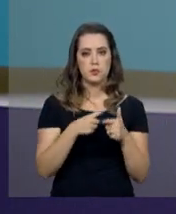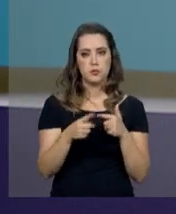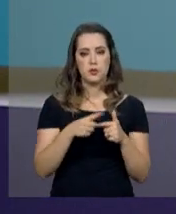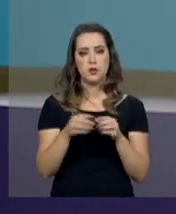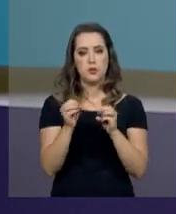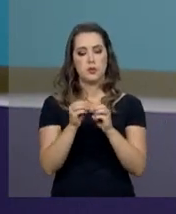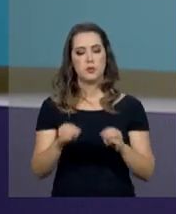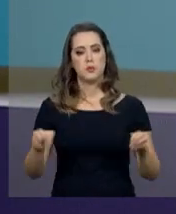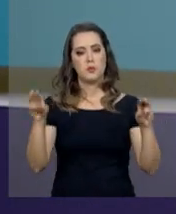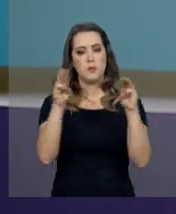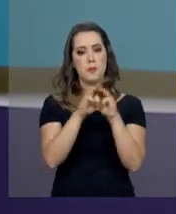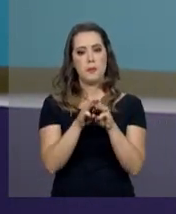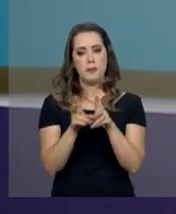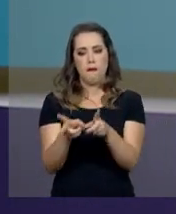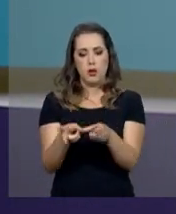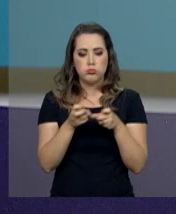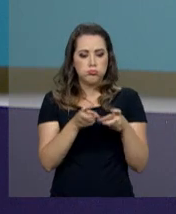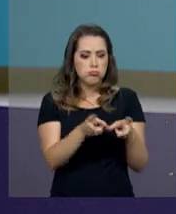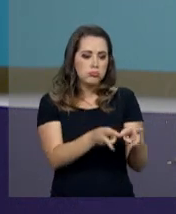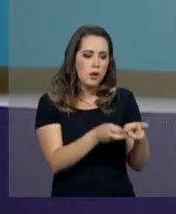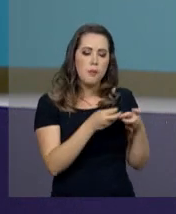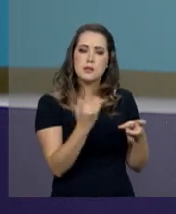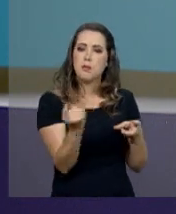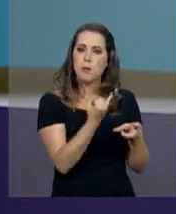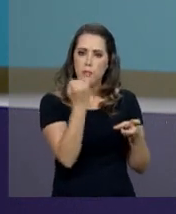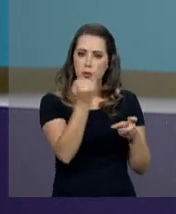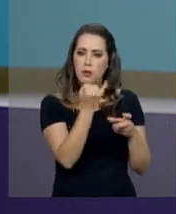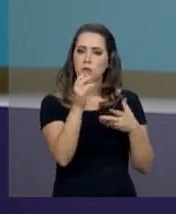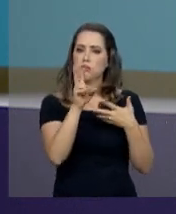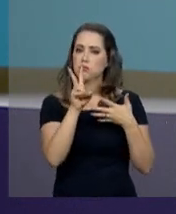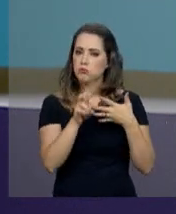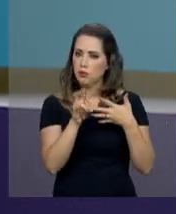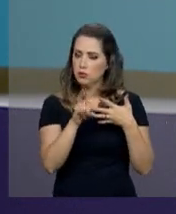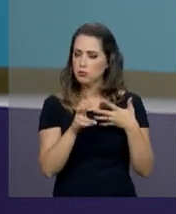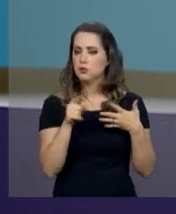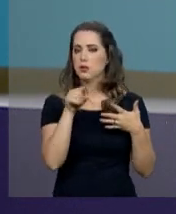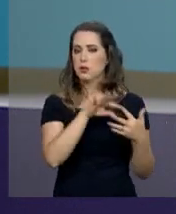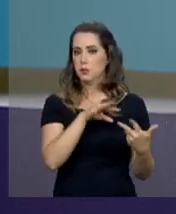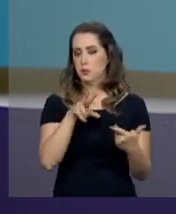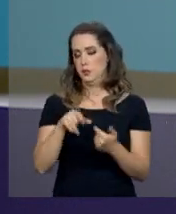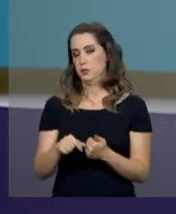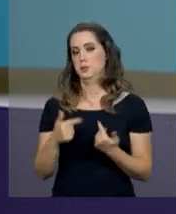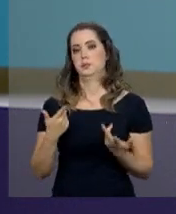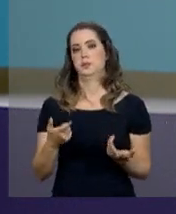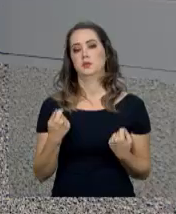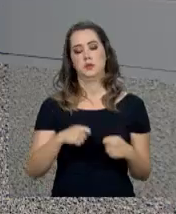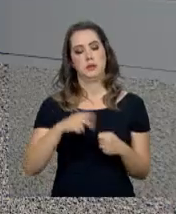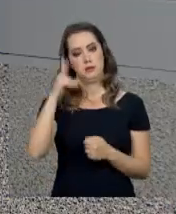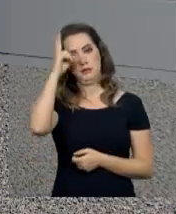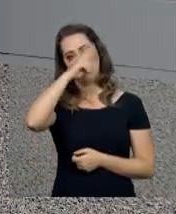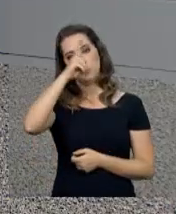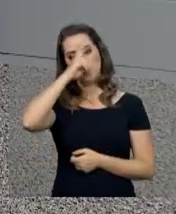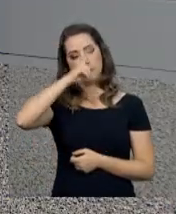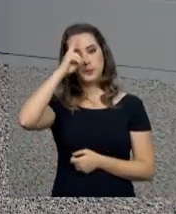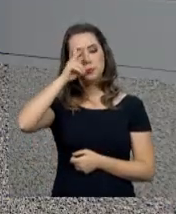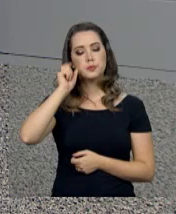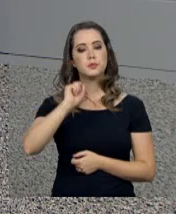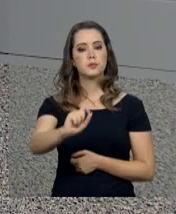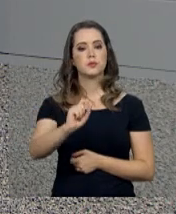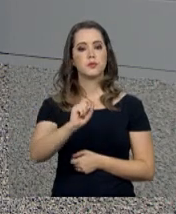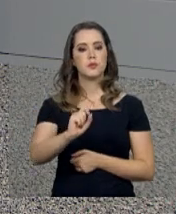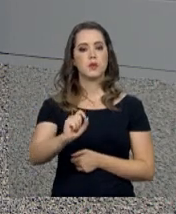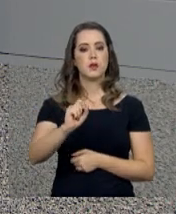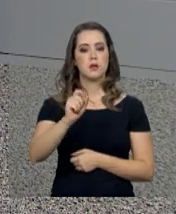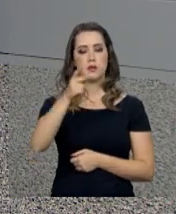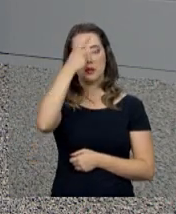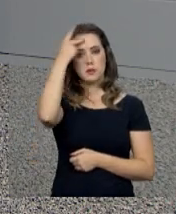essa essa questão não é como uma questão relevante a gente tem que lembrar que os intelectuais